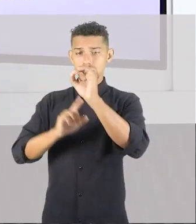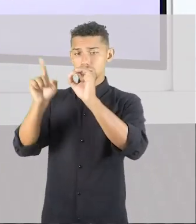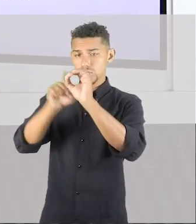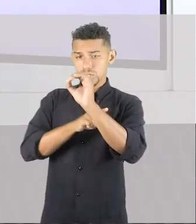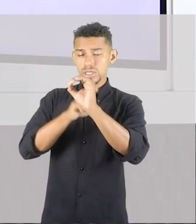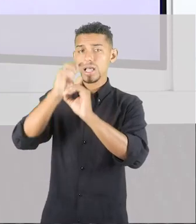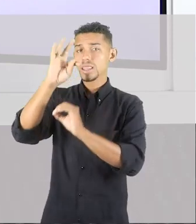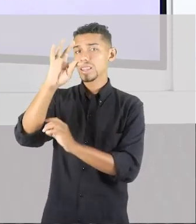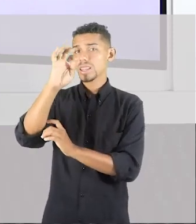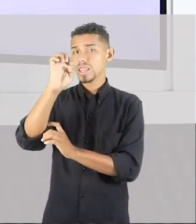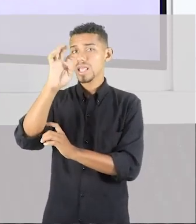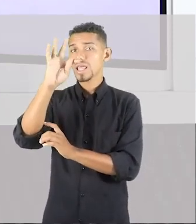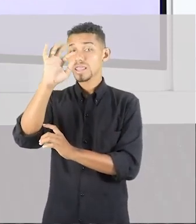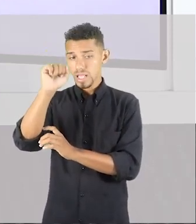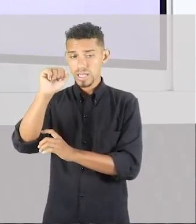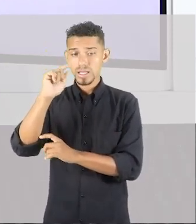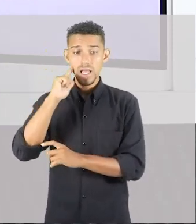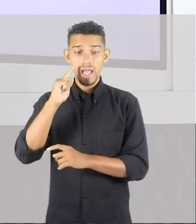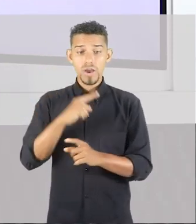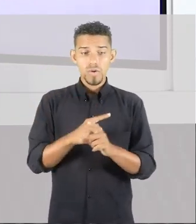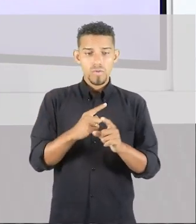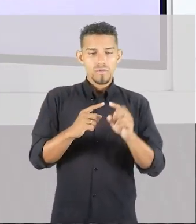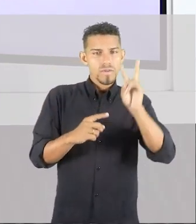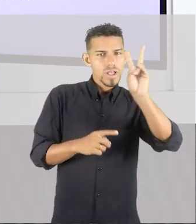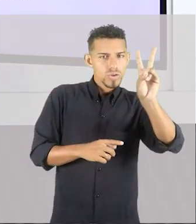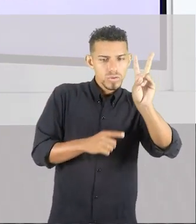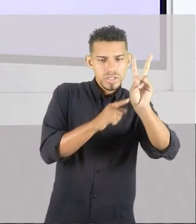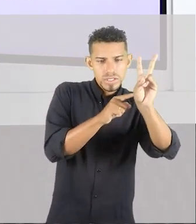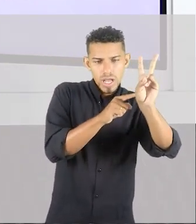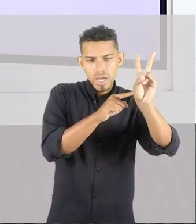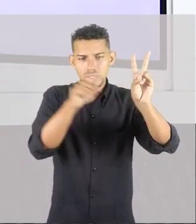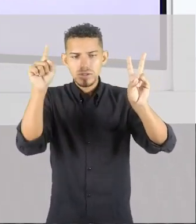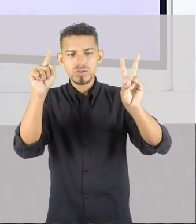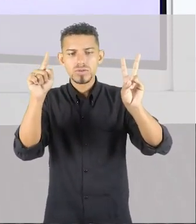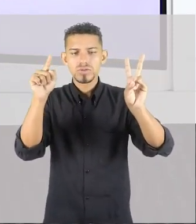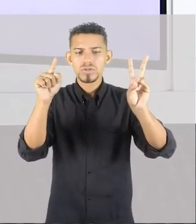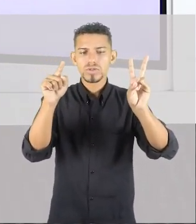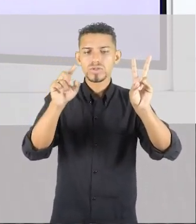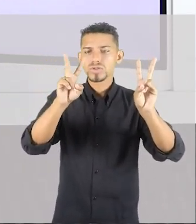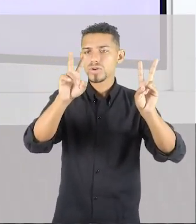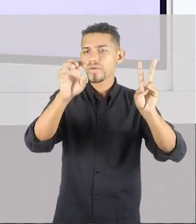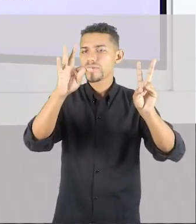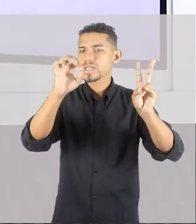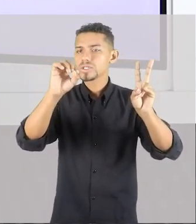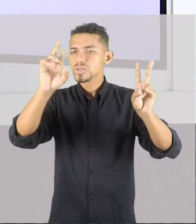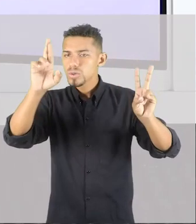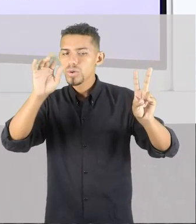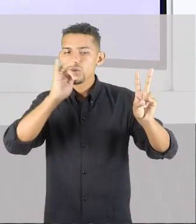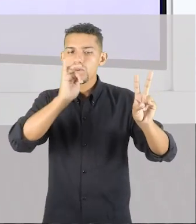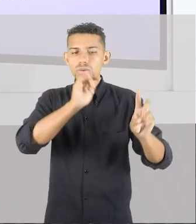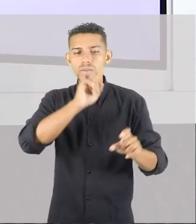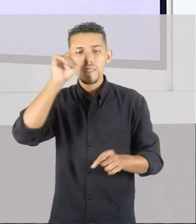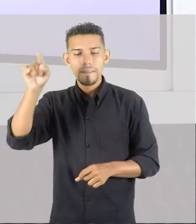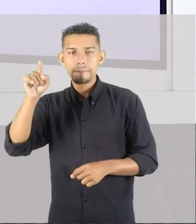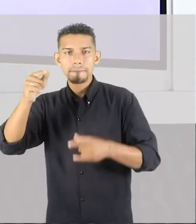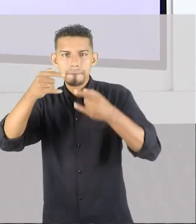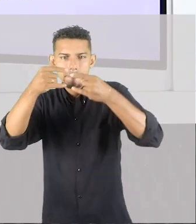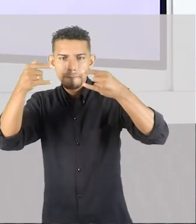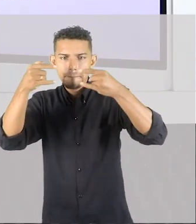o vetor velocidade, está aqui a velocidade aqui, ó, o vetor velocidade e o vetor campo